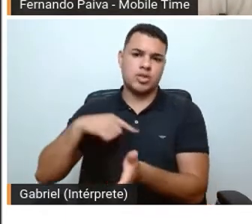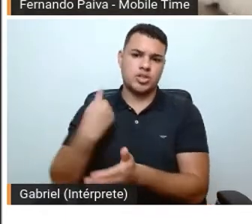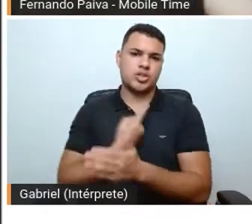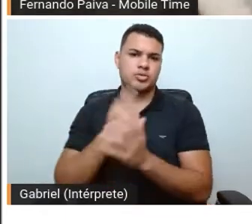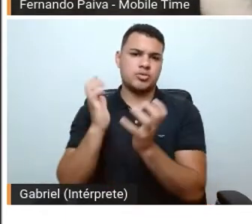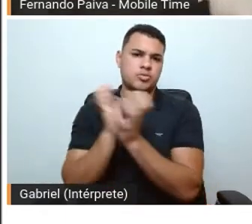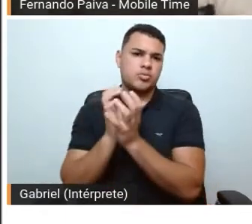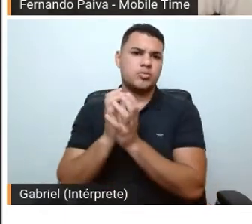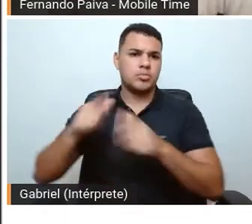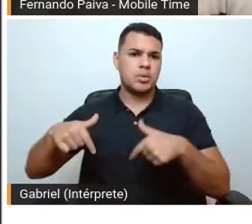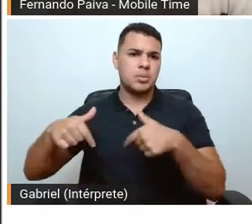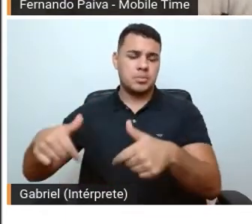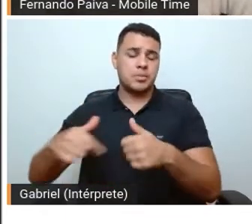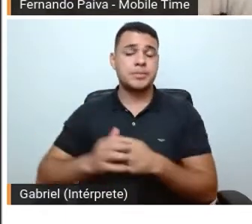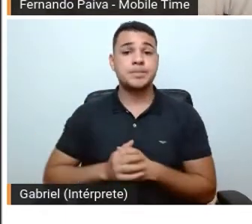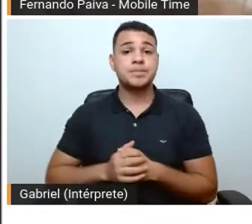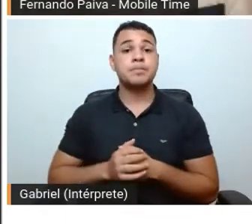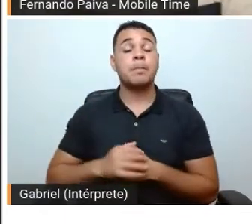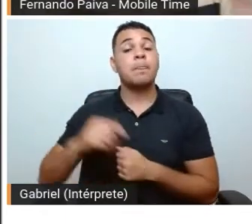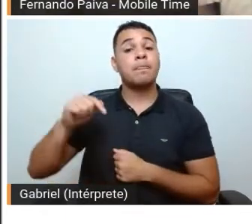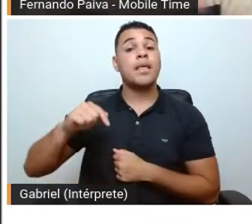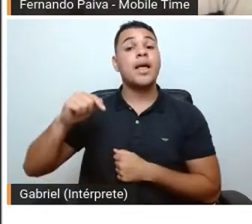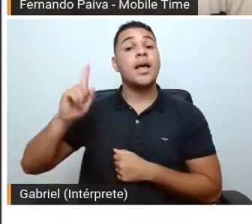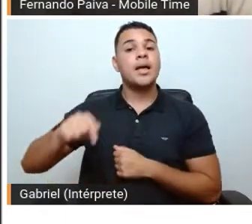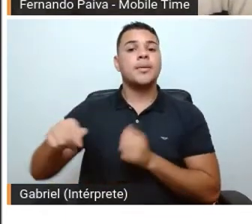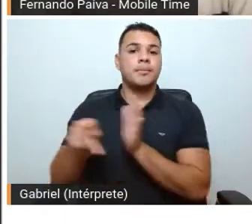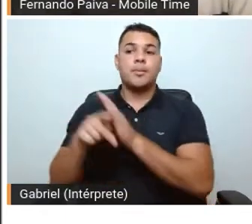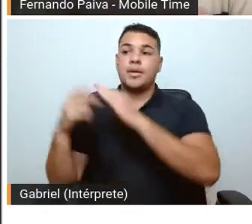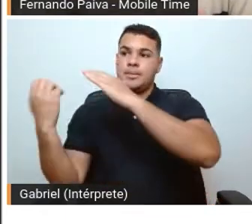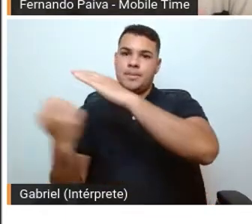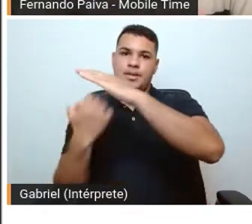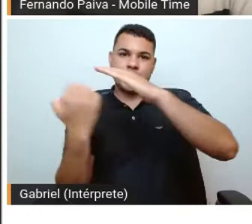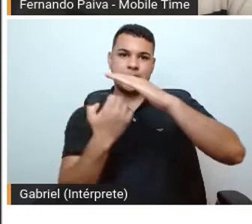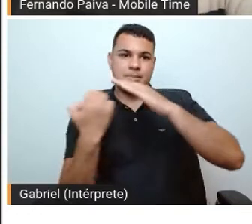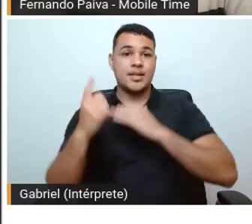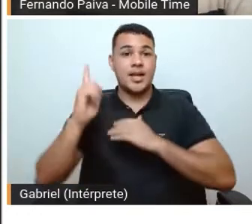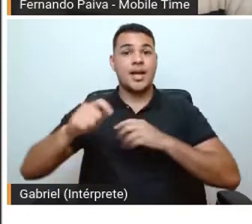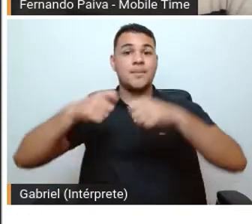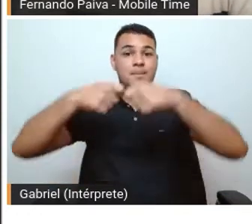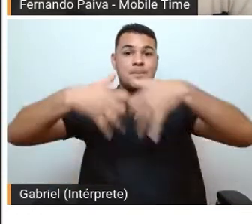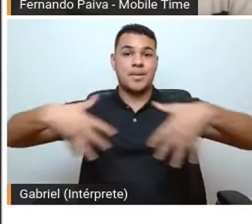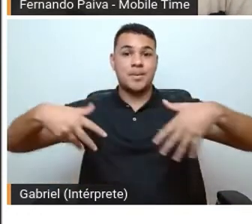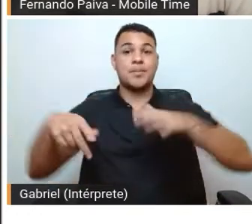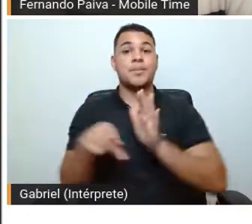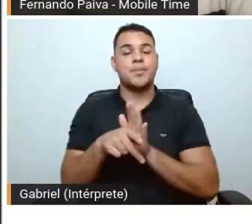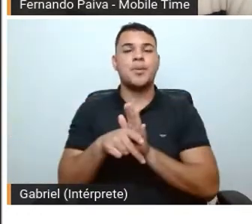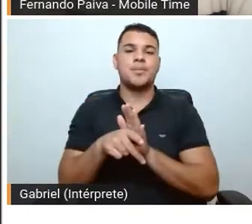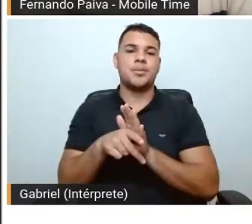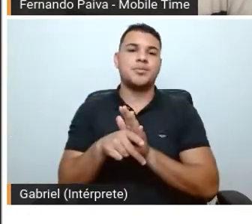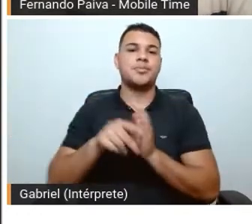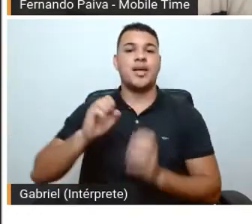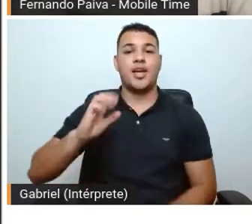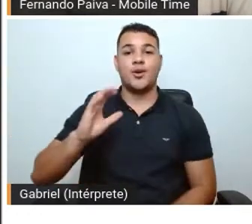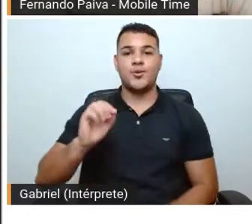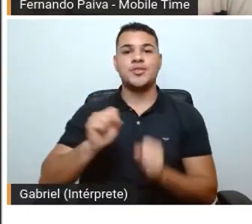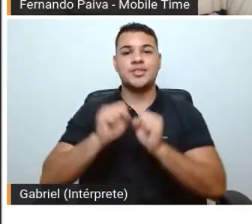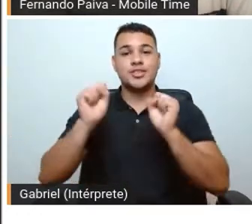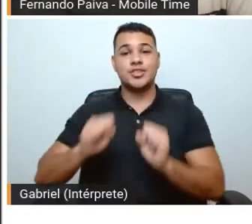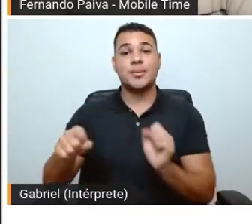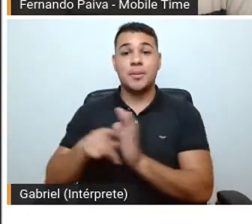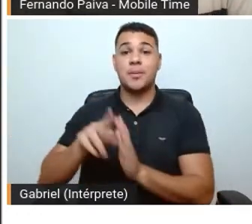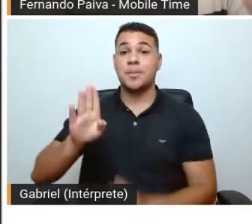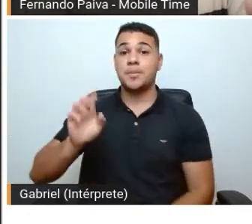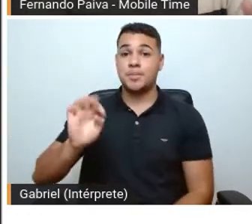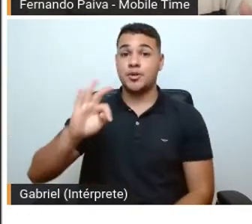batalha continuar com o consumidor final uma pesquisa com as próprias empresas que é o mapa do ecossistema brasileiro de voz a gente a